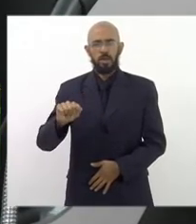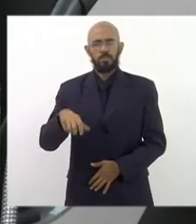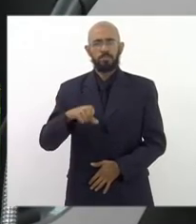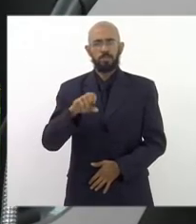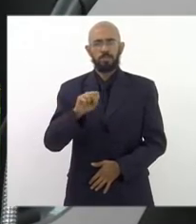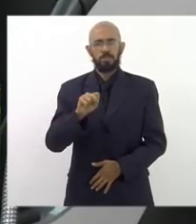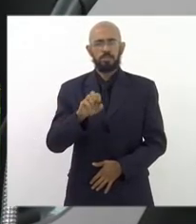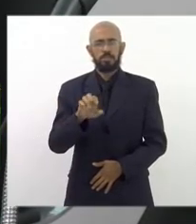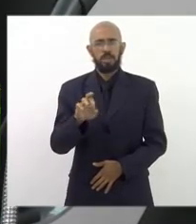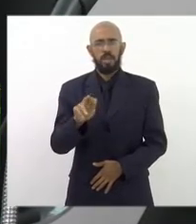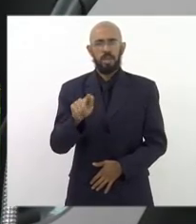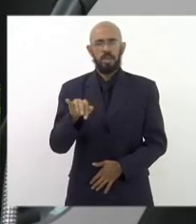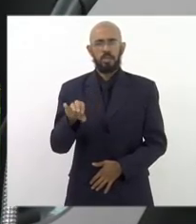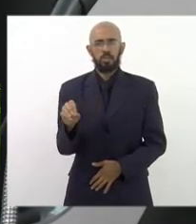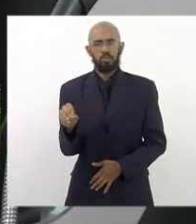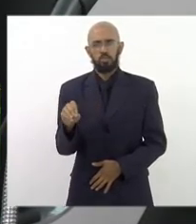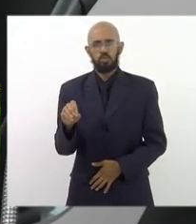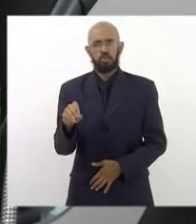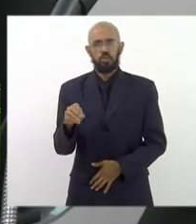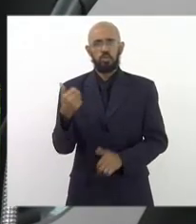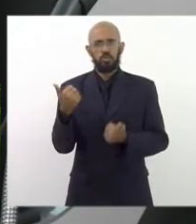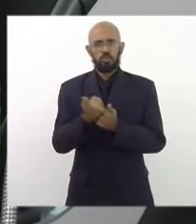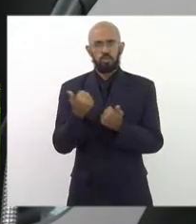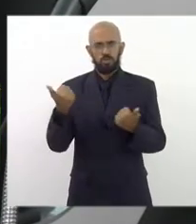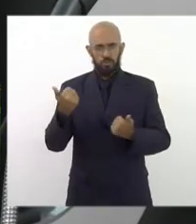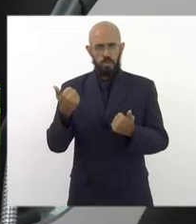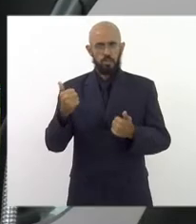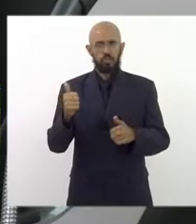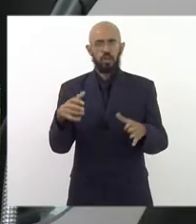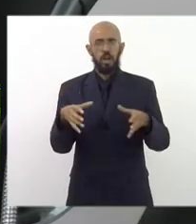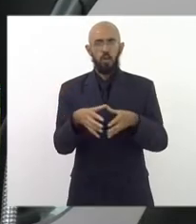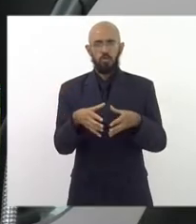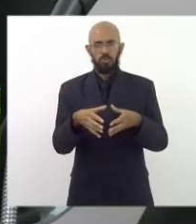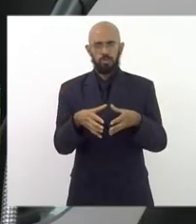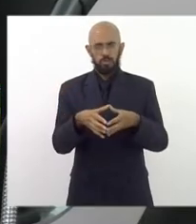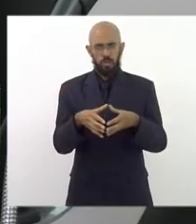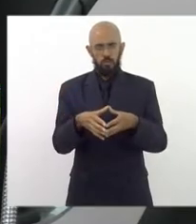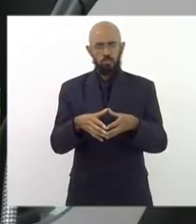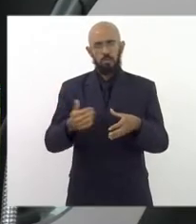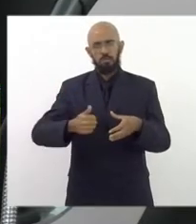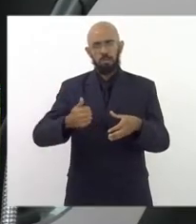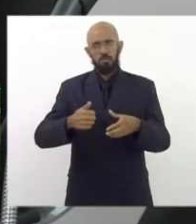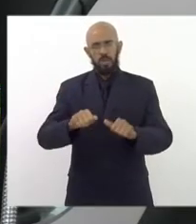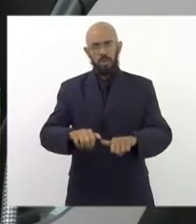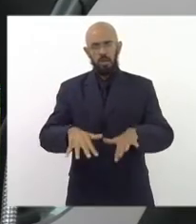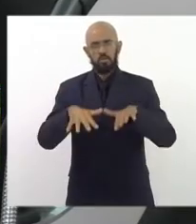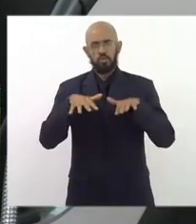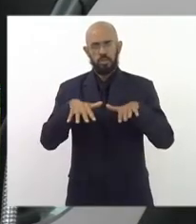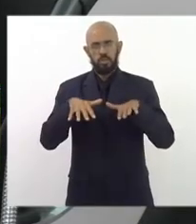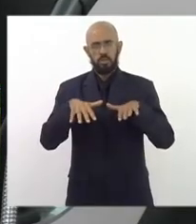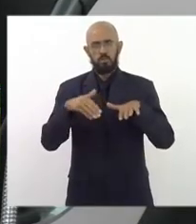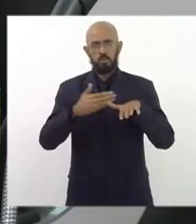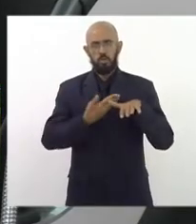Fernandes, membros suplentes da presente comissão, para a primeira audiência pública